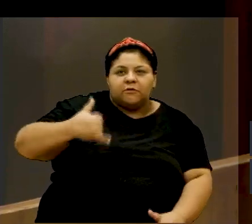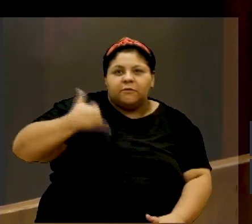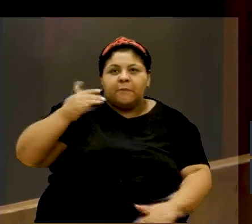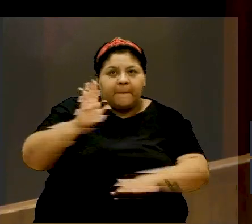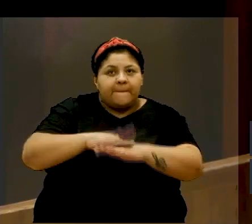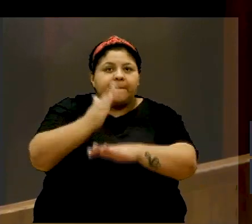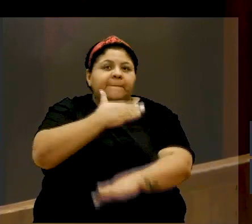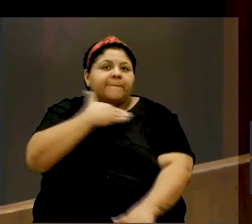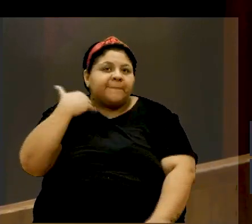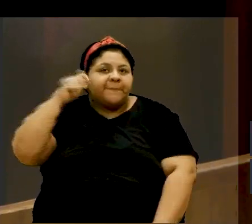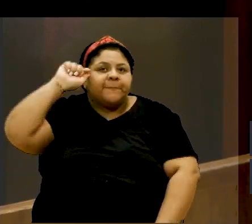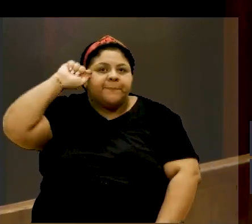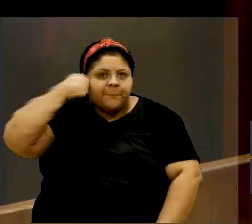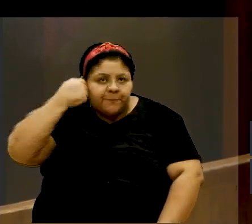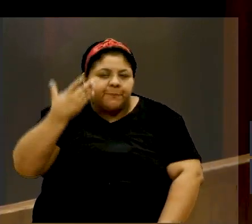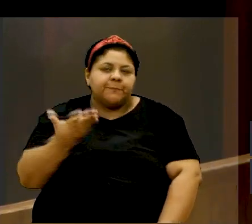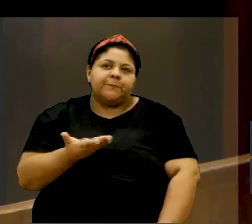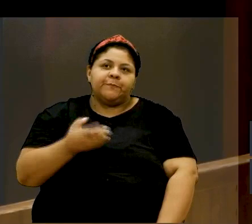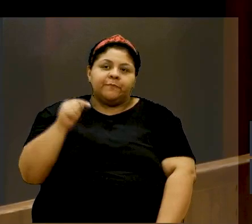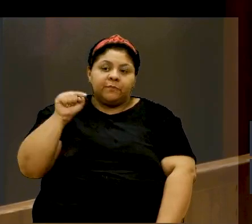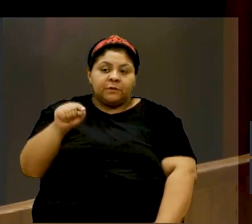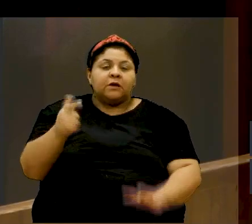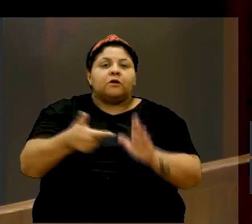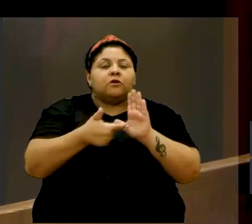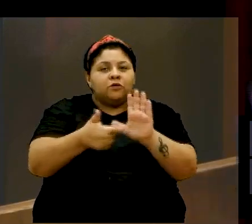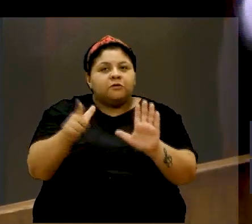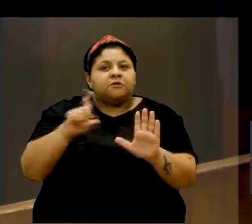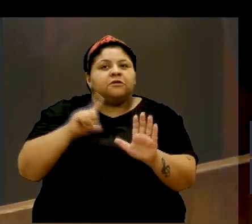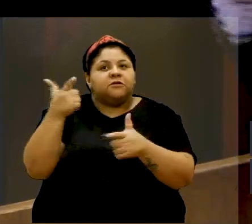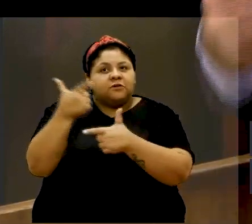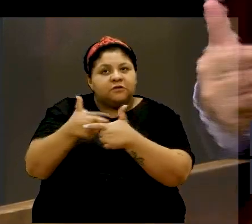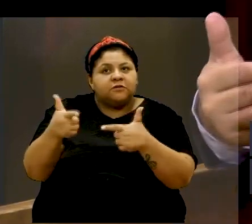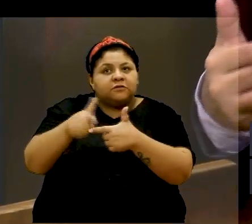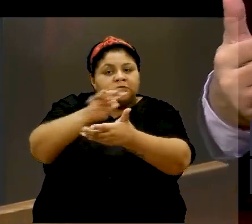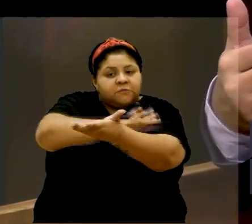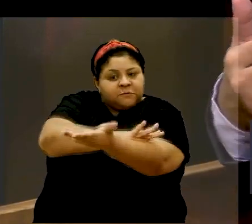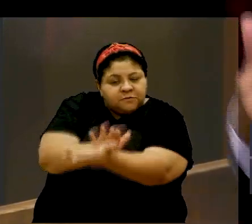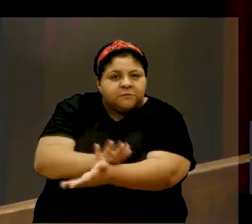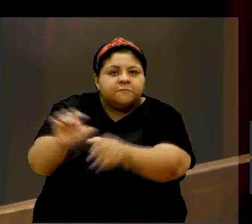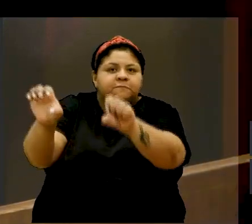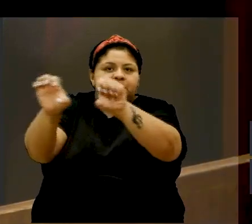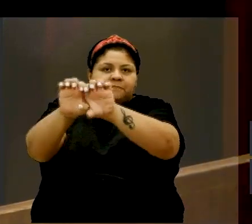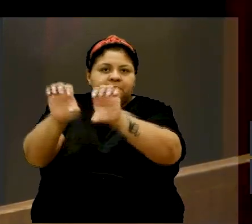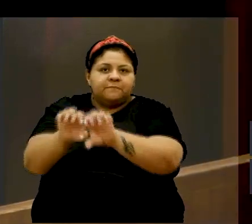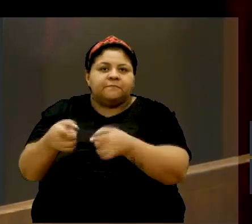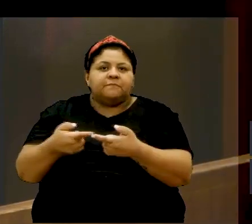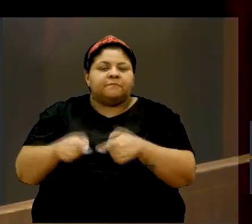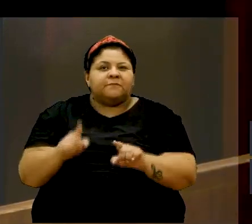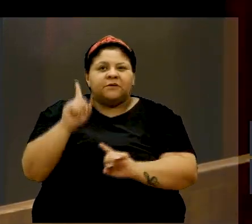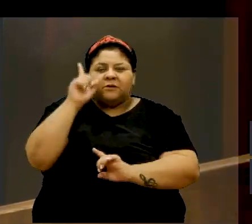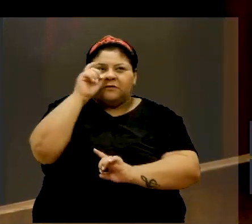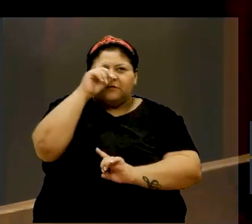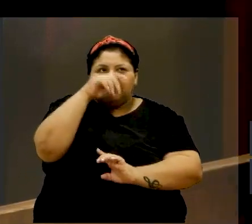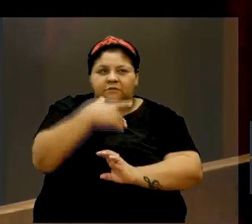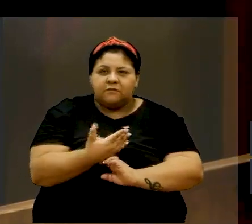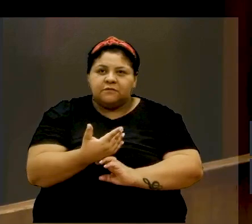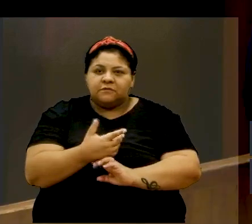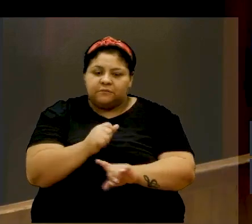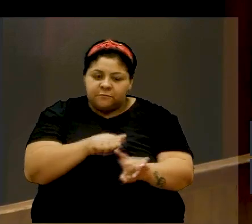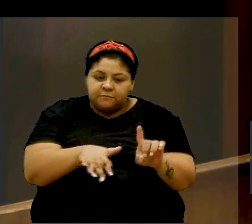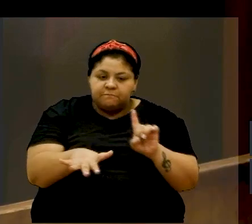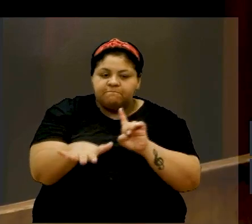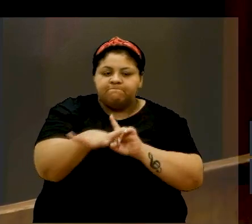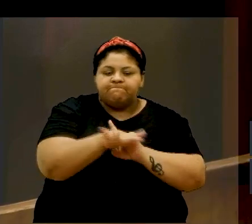morrem são os negros. Então, isso demonstra que nós temos um problema de racismo estrutural, mas uma dificuldade na